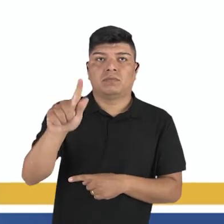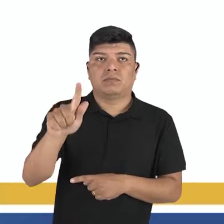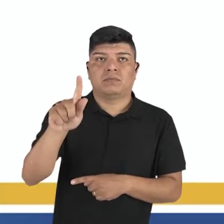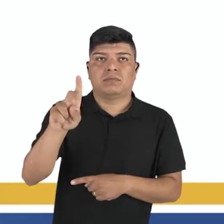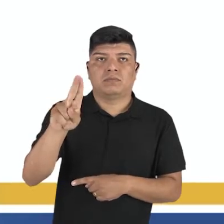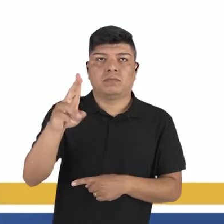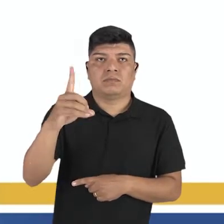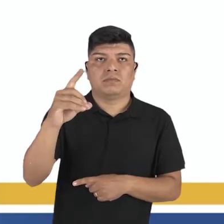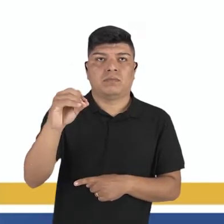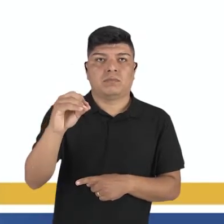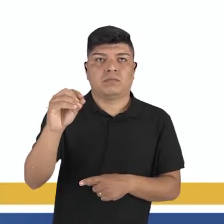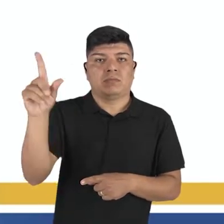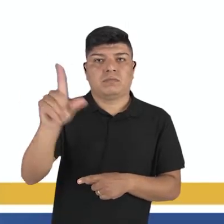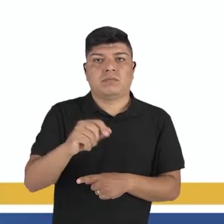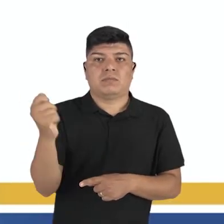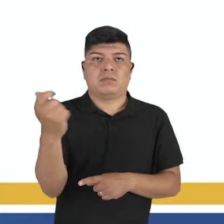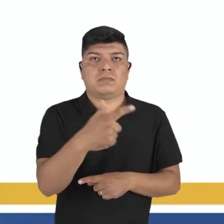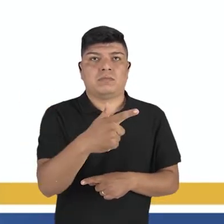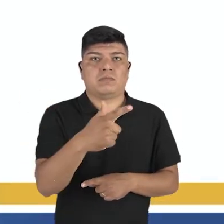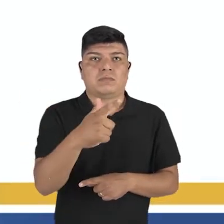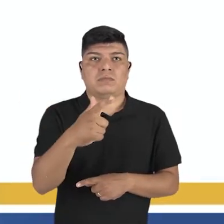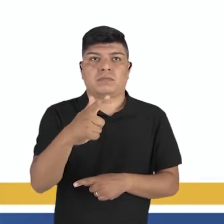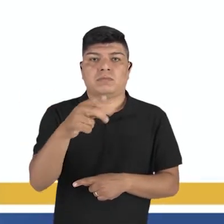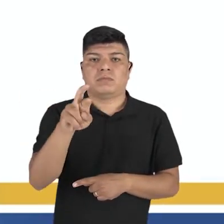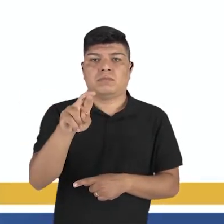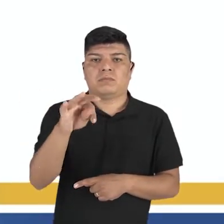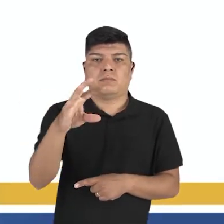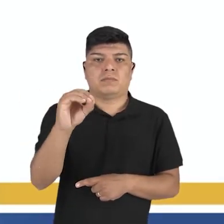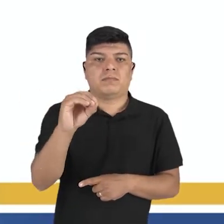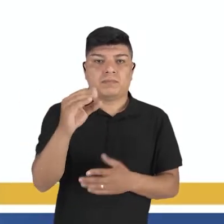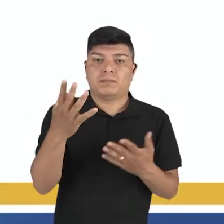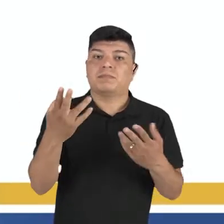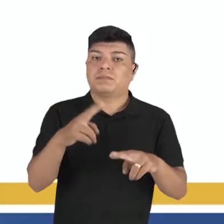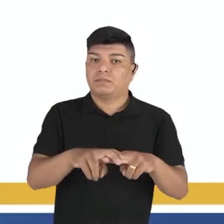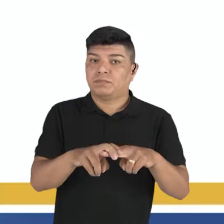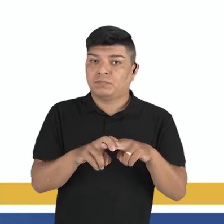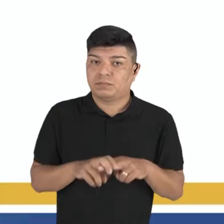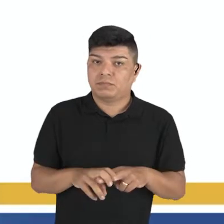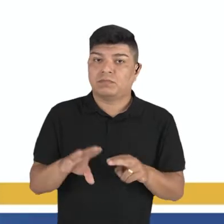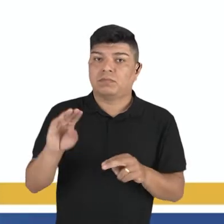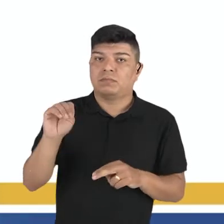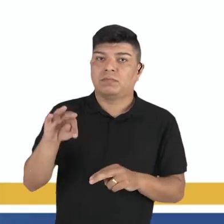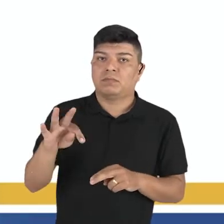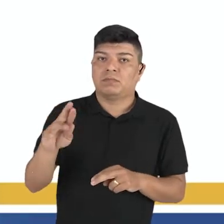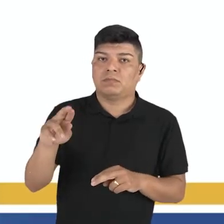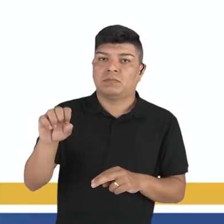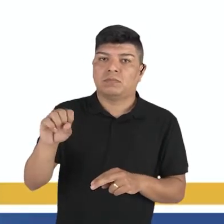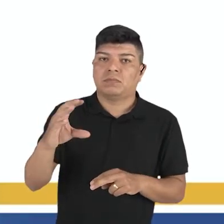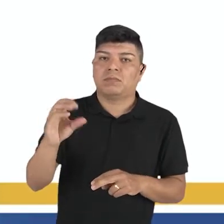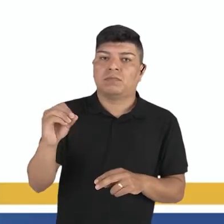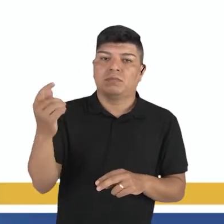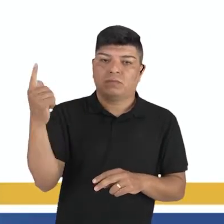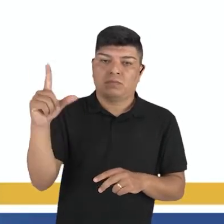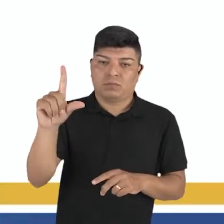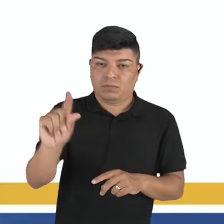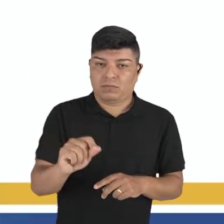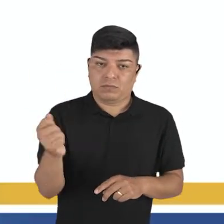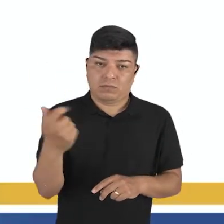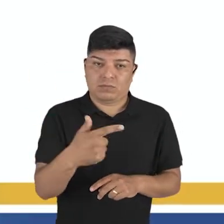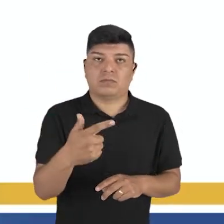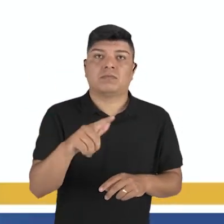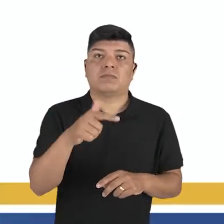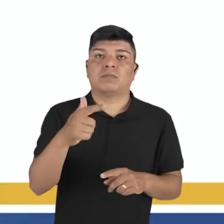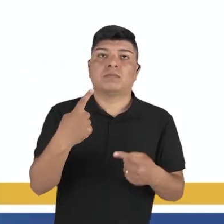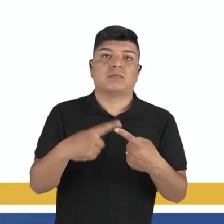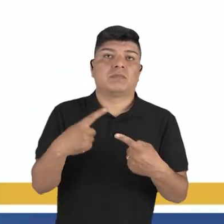claramente é menor do que o meu ângulo reto. E o meu ângulo obtuso, ele também claramente é maior, porque ele está mais deitado. Então,